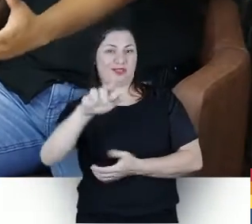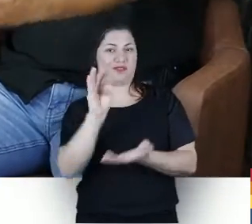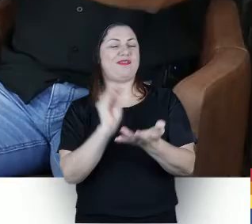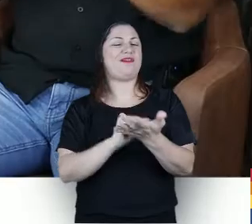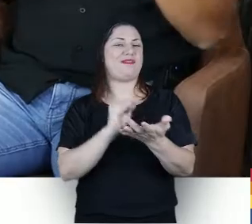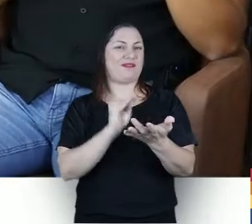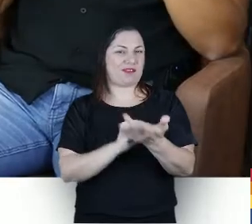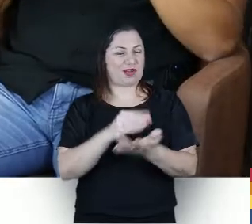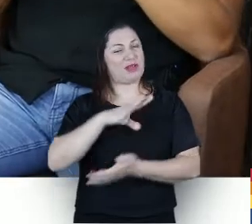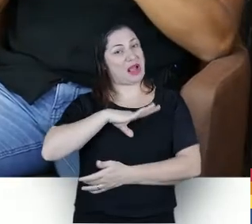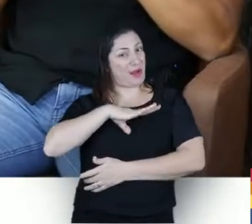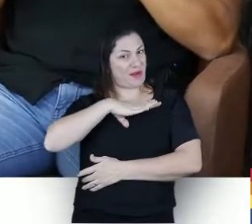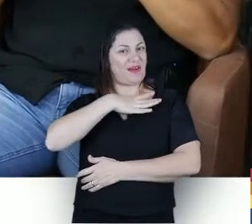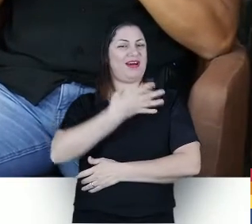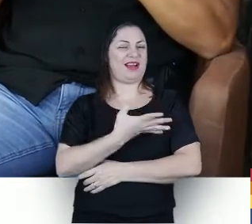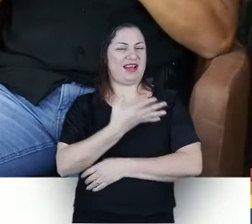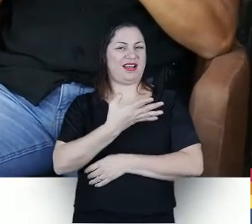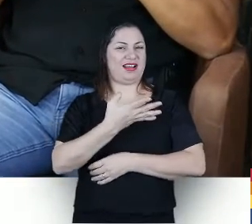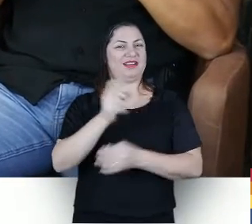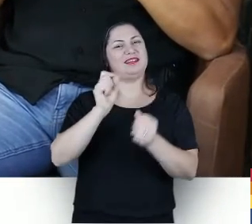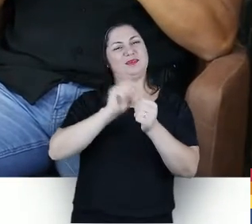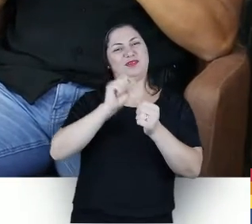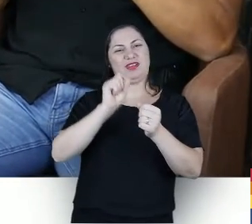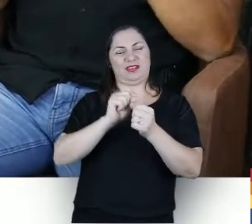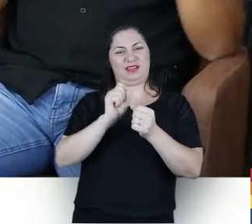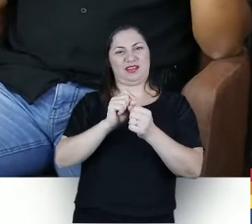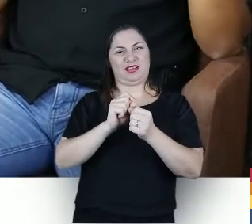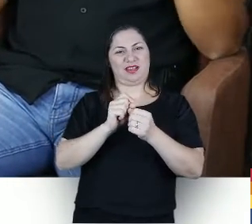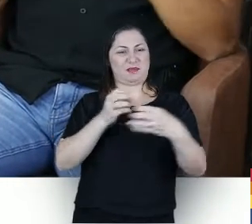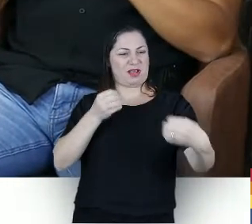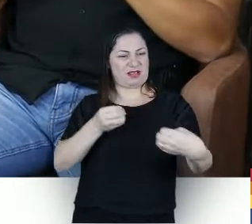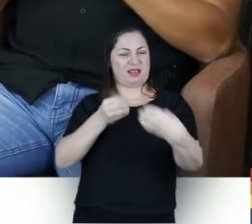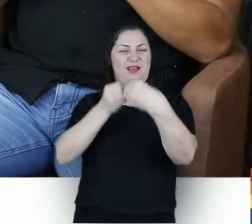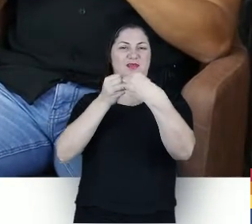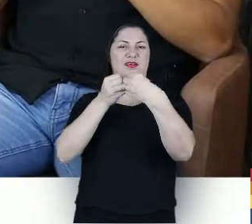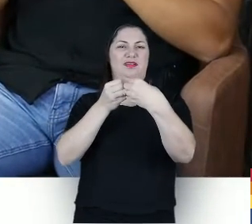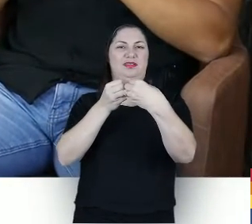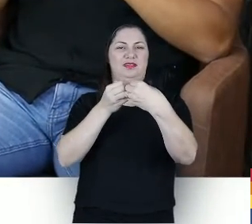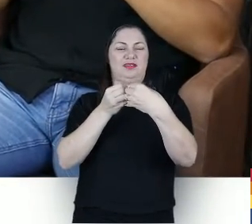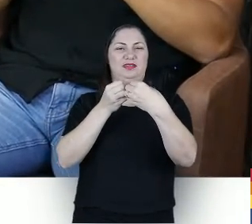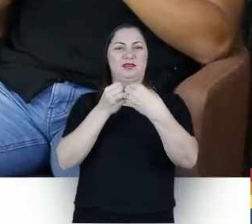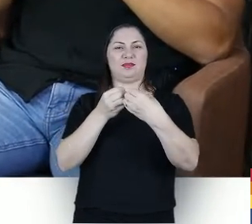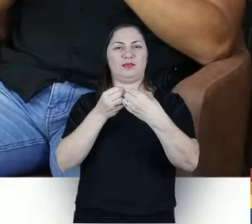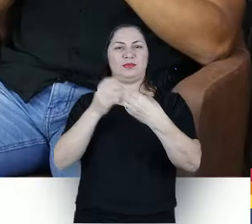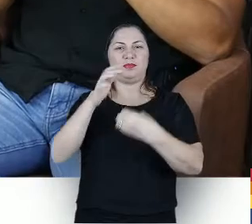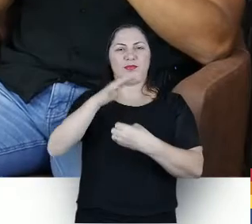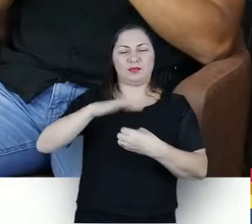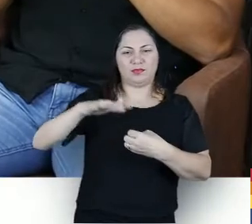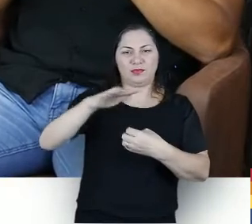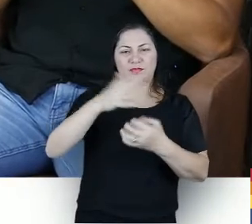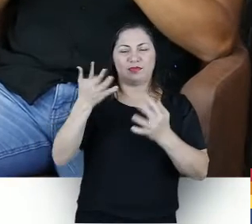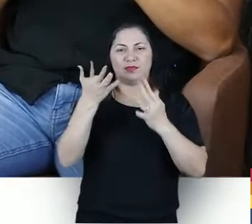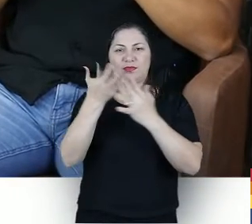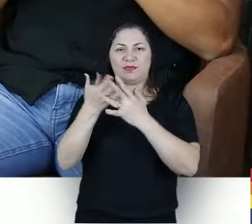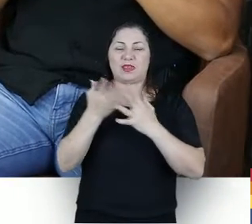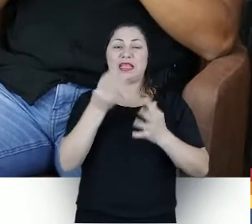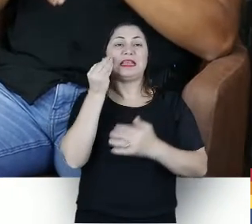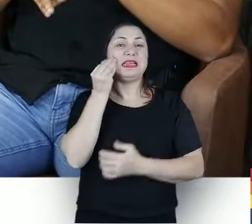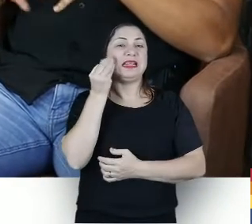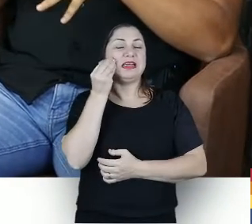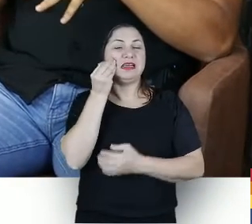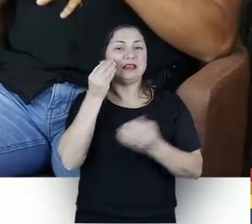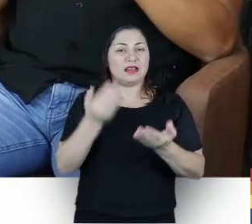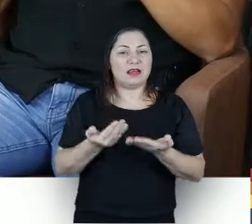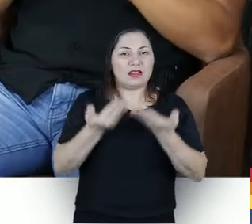chamar o professor de geografia, por exemplo, para me ajudar numa disciplina de corrida de orientação, né? Que tem as bússolas ali. Então,